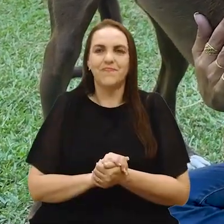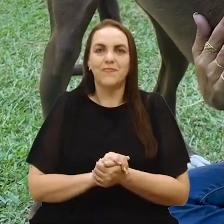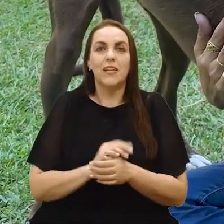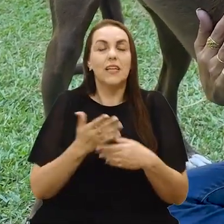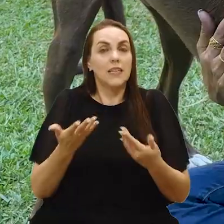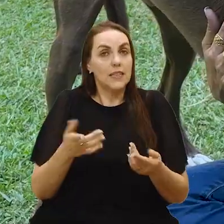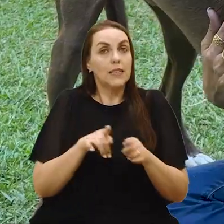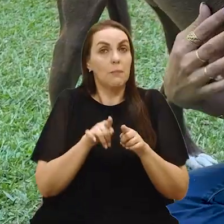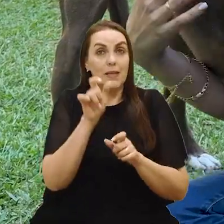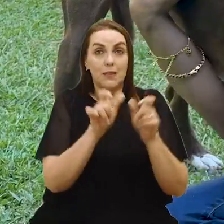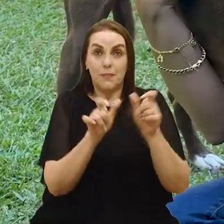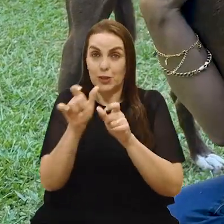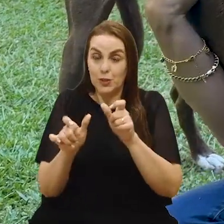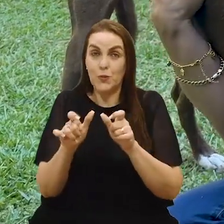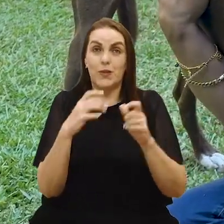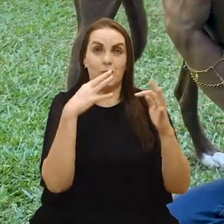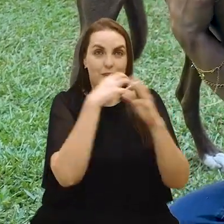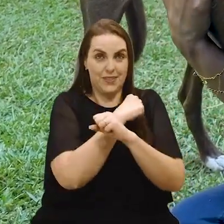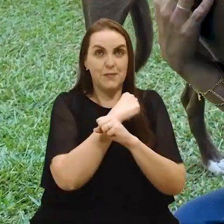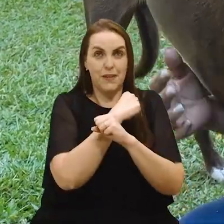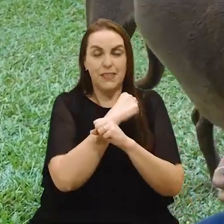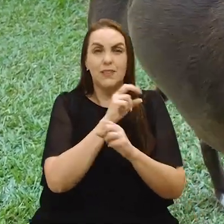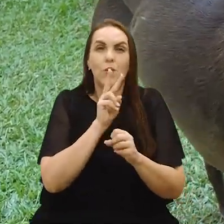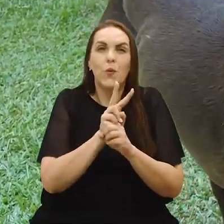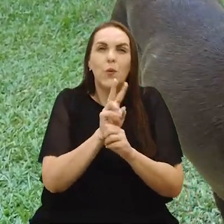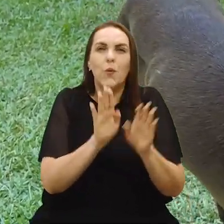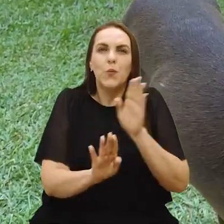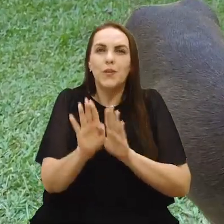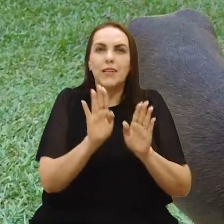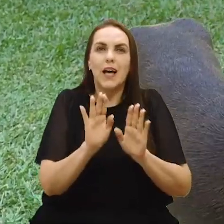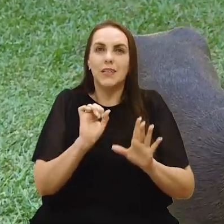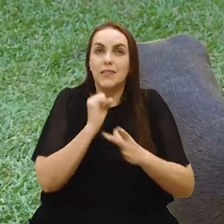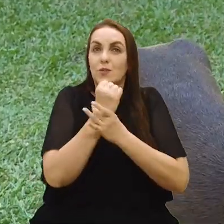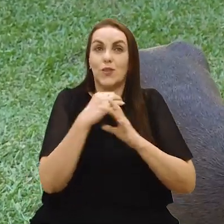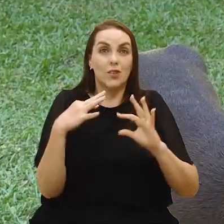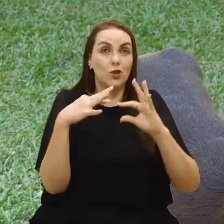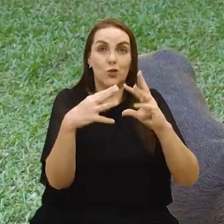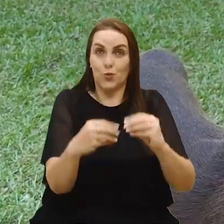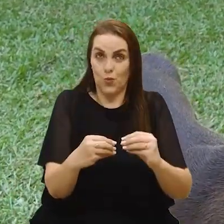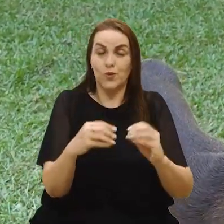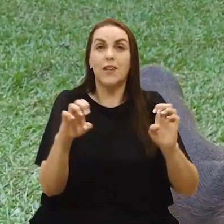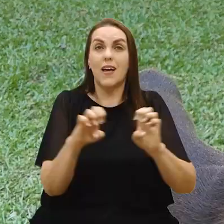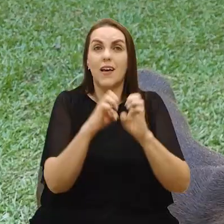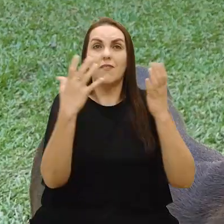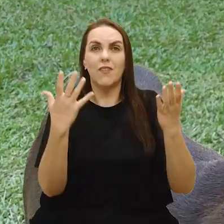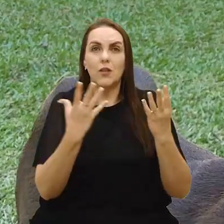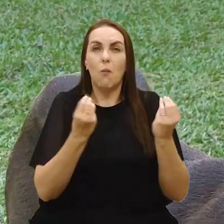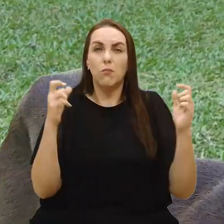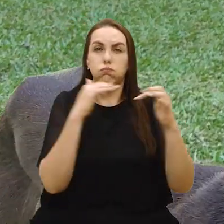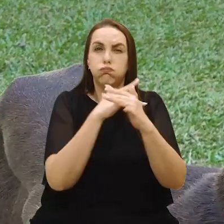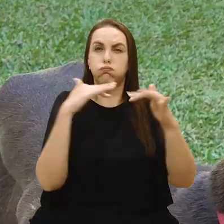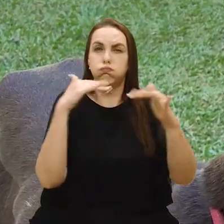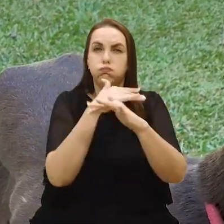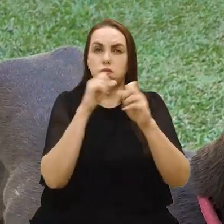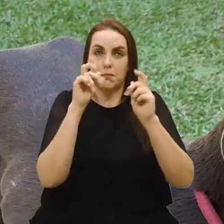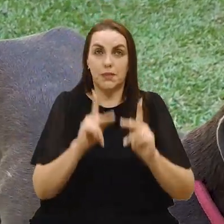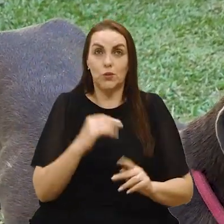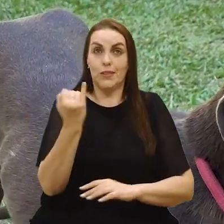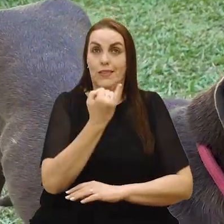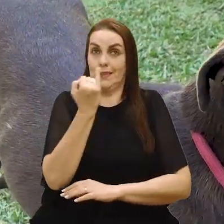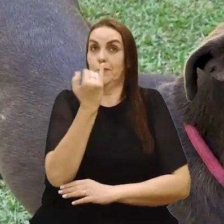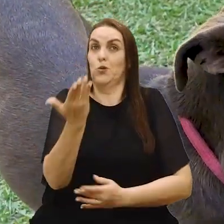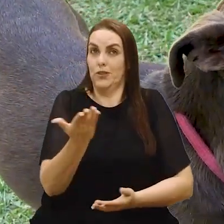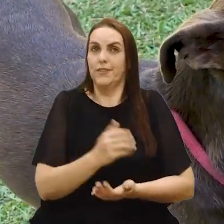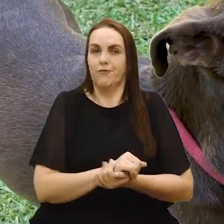né? Com outras pessoas e outros animais. Então esses cuidados são para a segurança de todos. É um evento que tem muita gente, então é